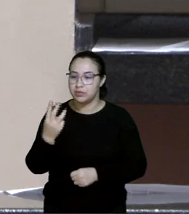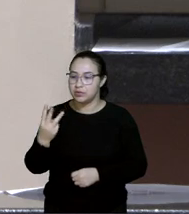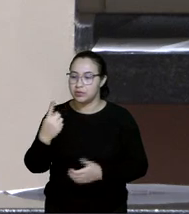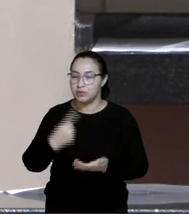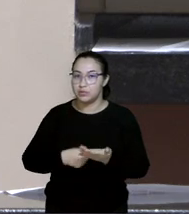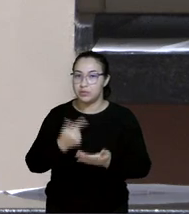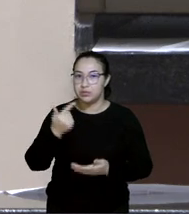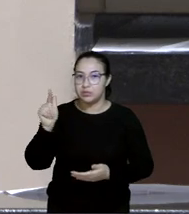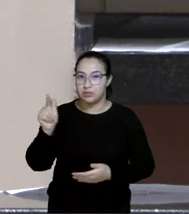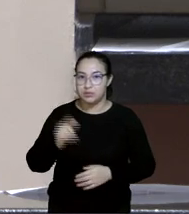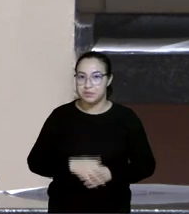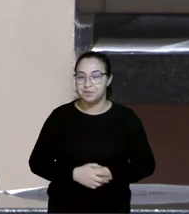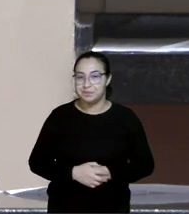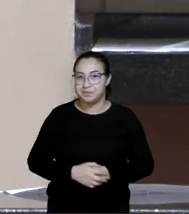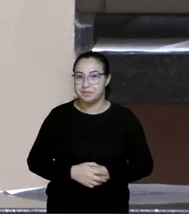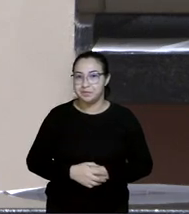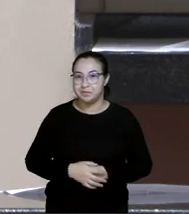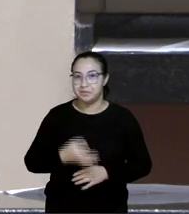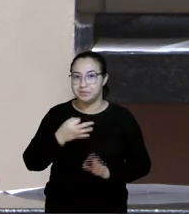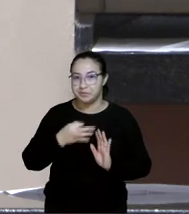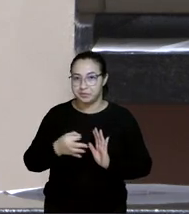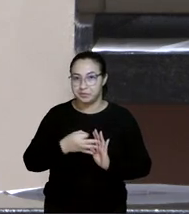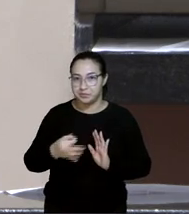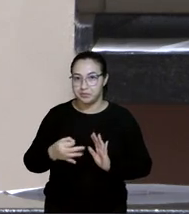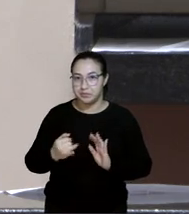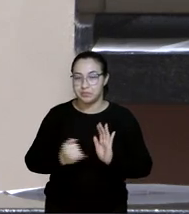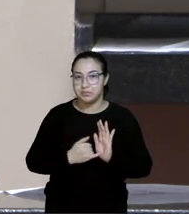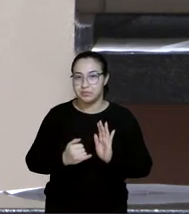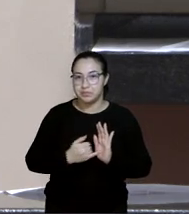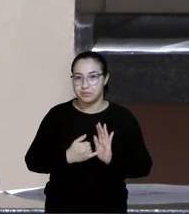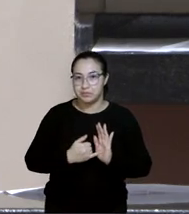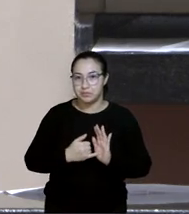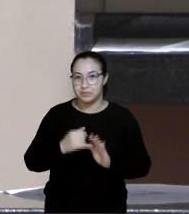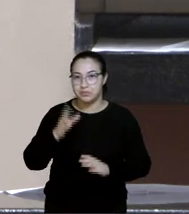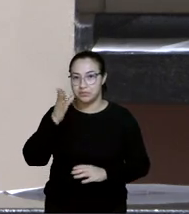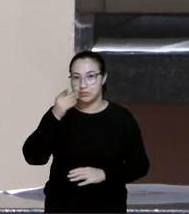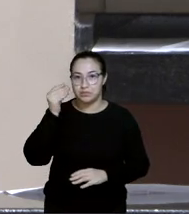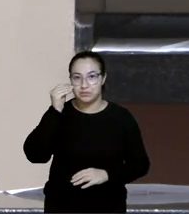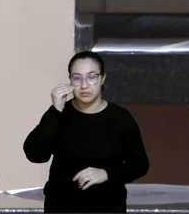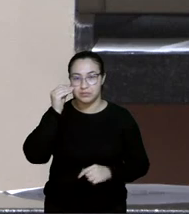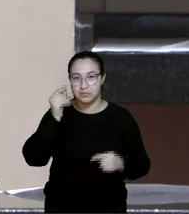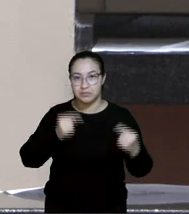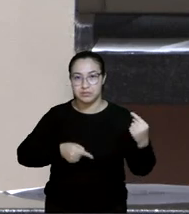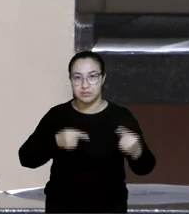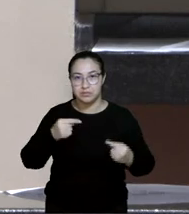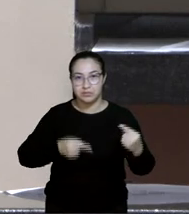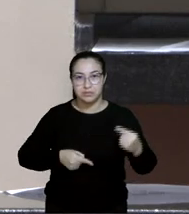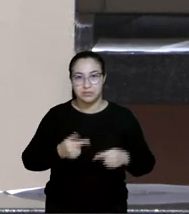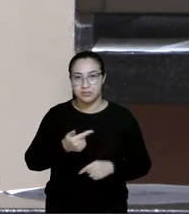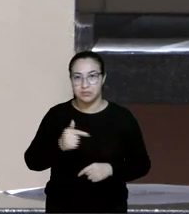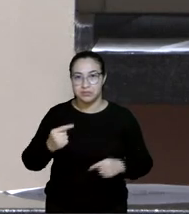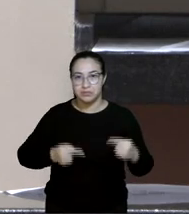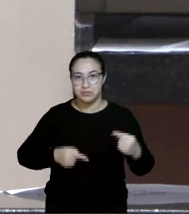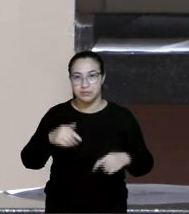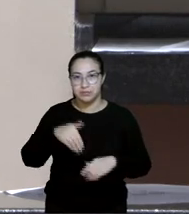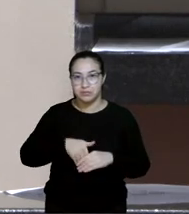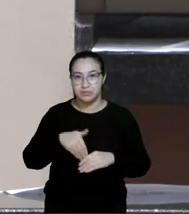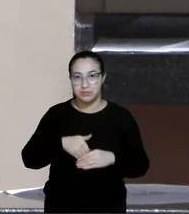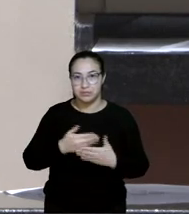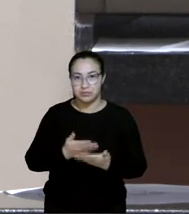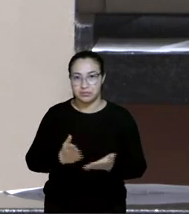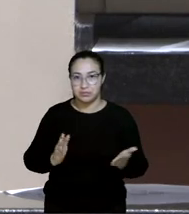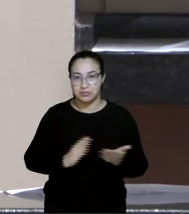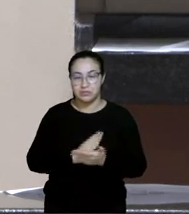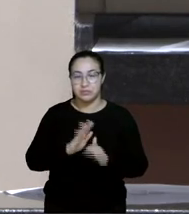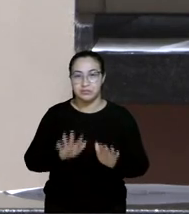providências. Parecer favorável da Comissão de Finanças e Tributação, relatoria deputada Luciana Carabinati, em discussão. Não havendo quem queira discutir em votação,